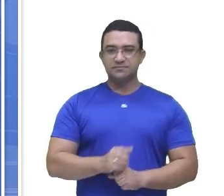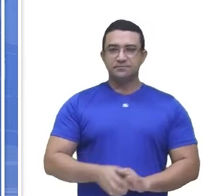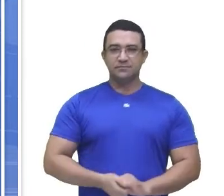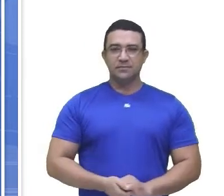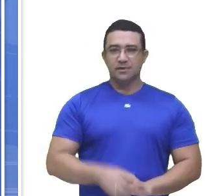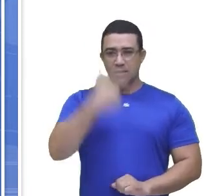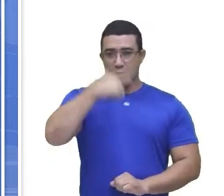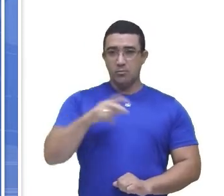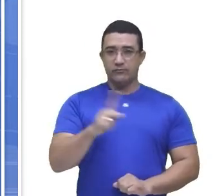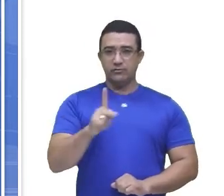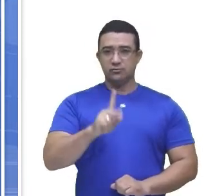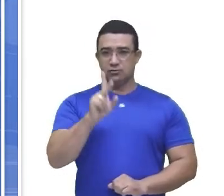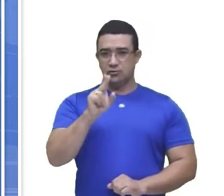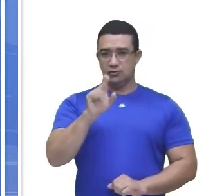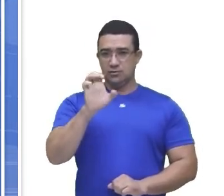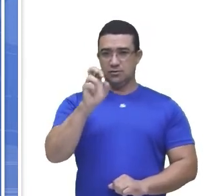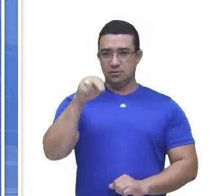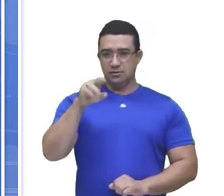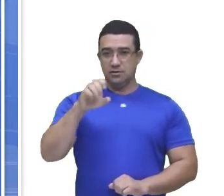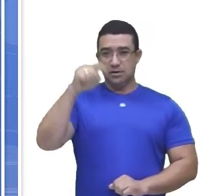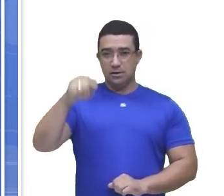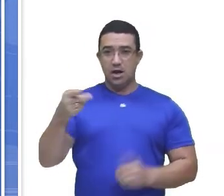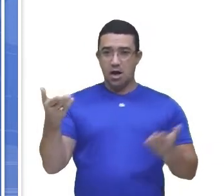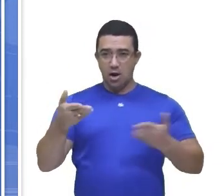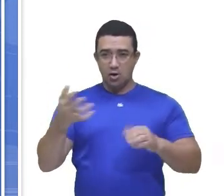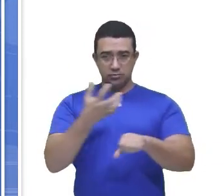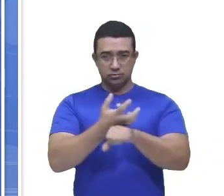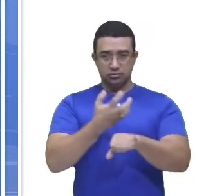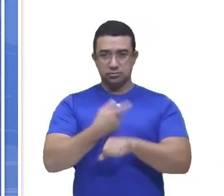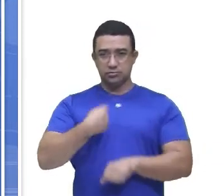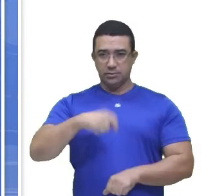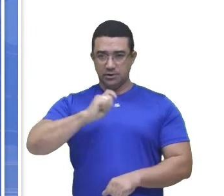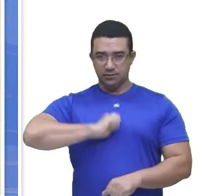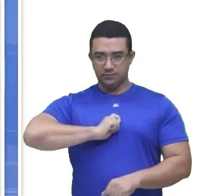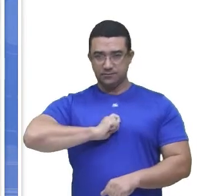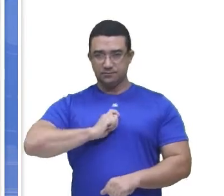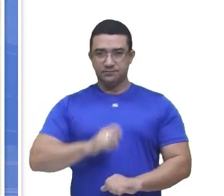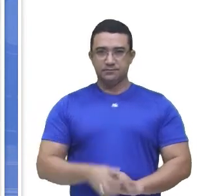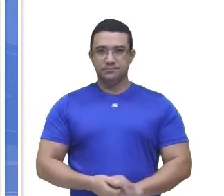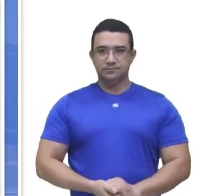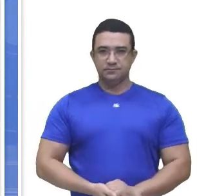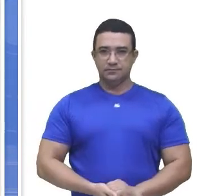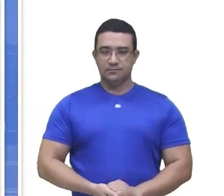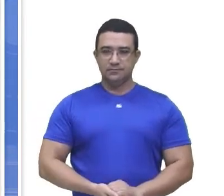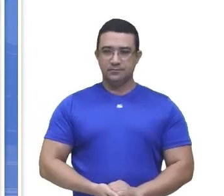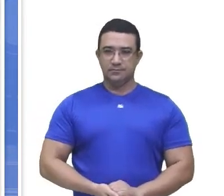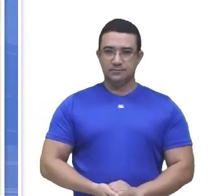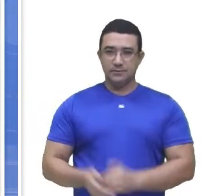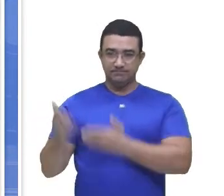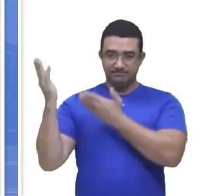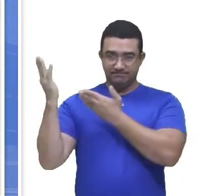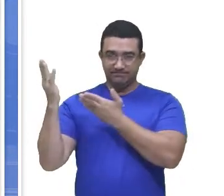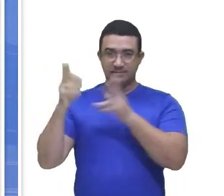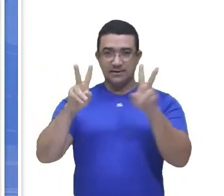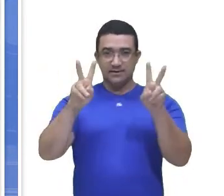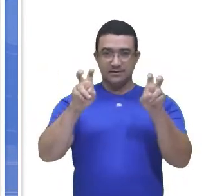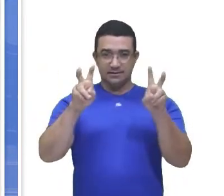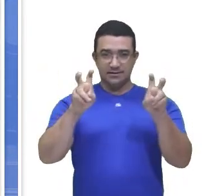sou o professor René e agora ficamos com língua espanhola. O assunto de hoje,